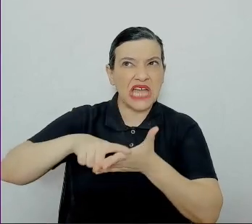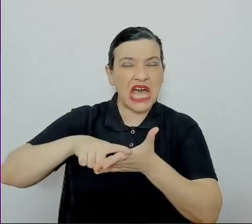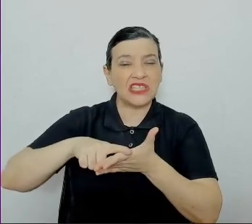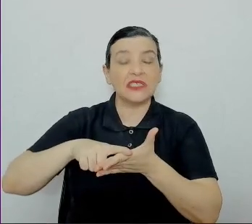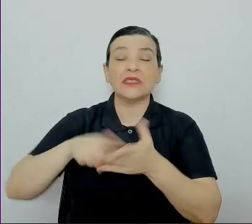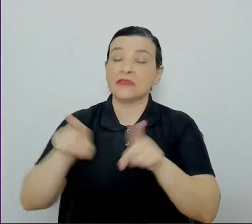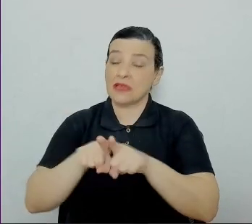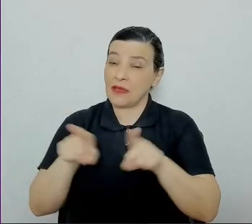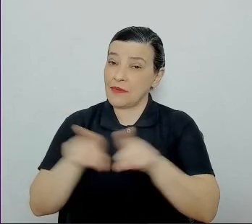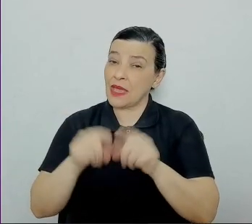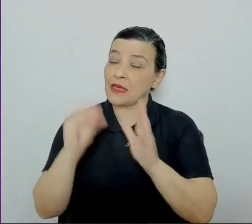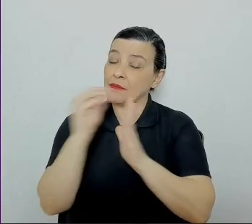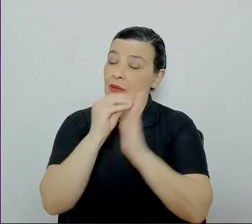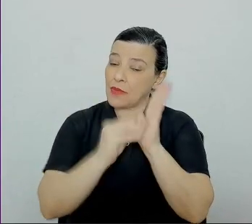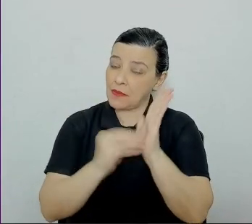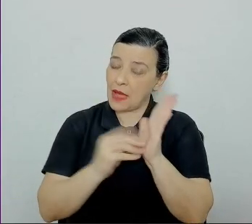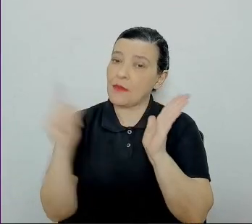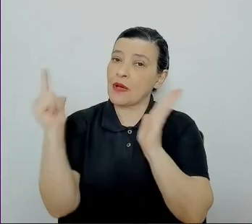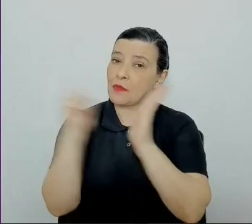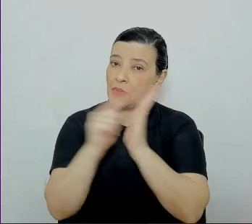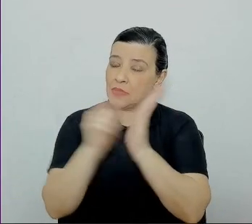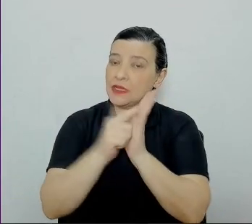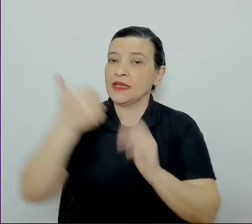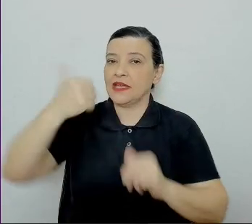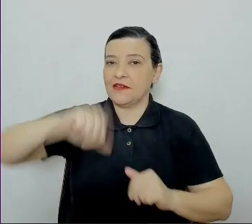bem essas iniciativas.